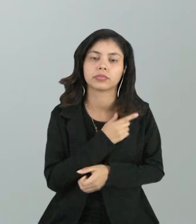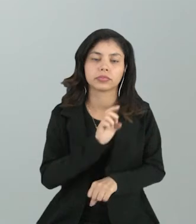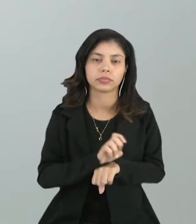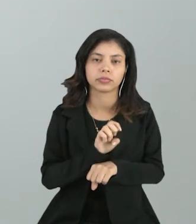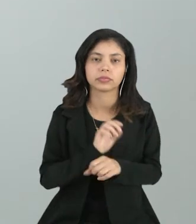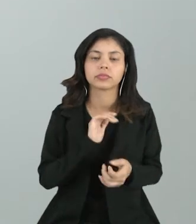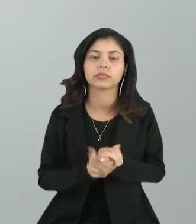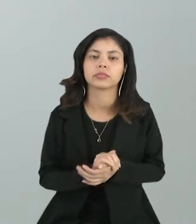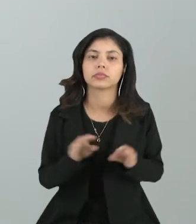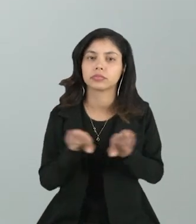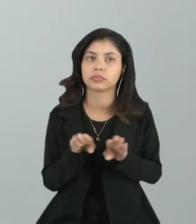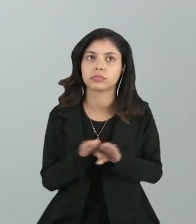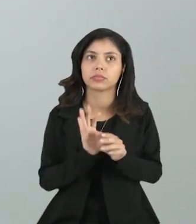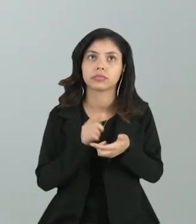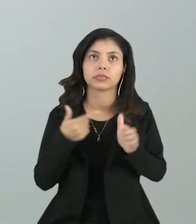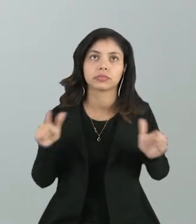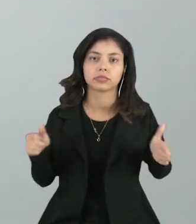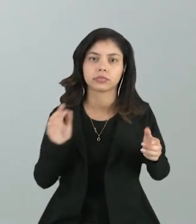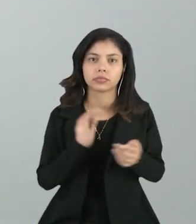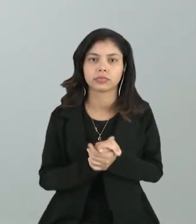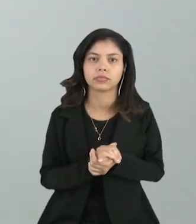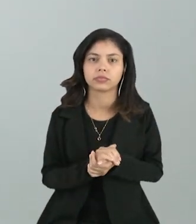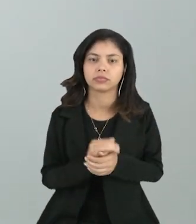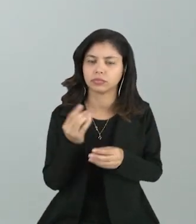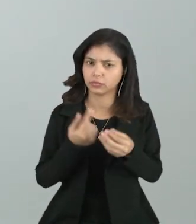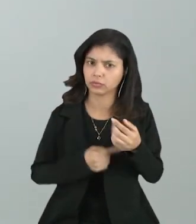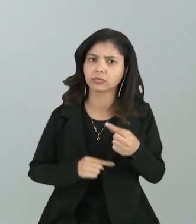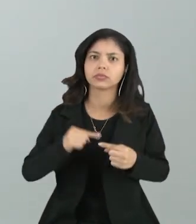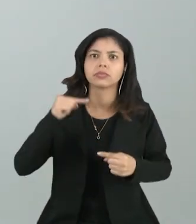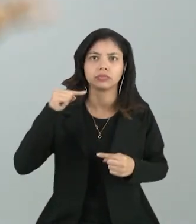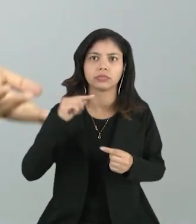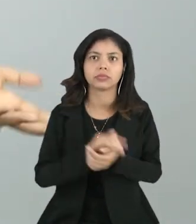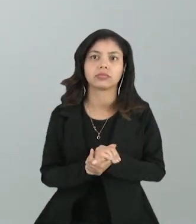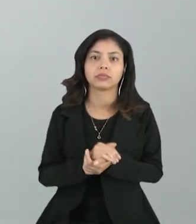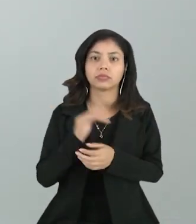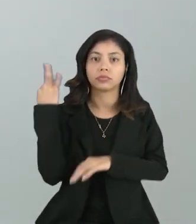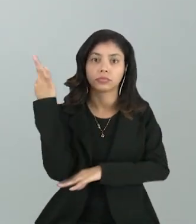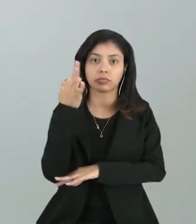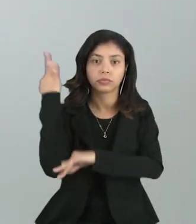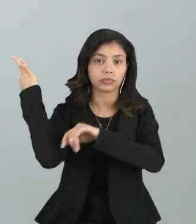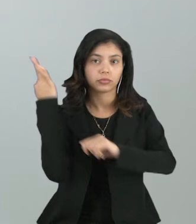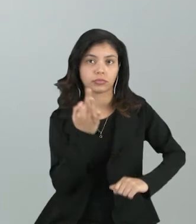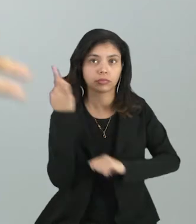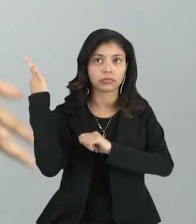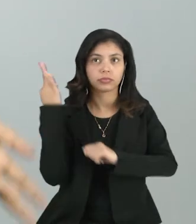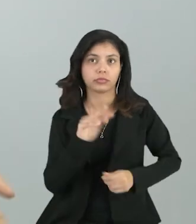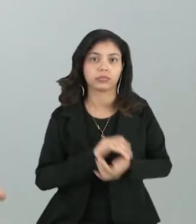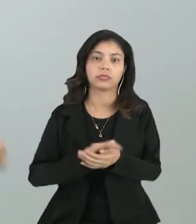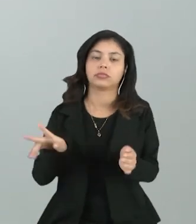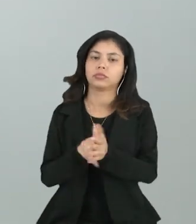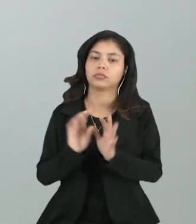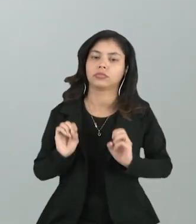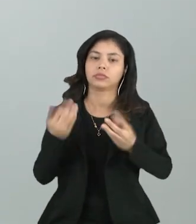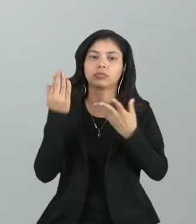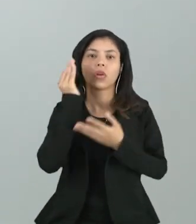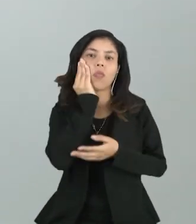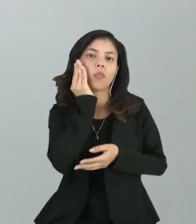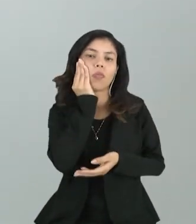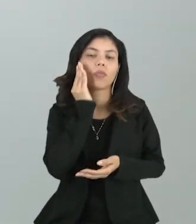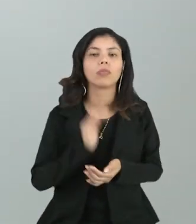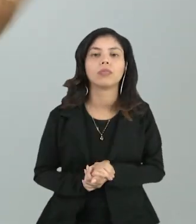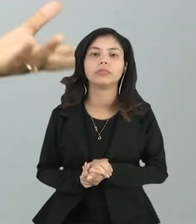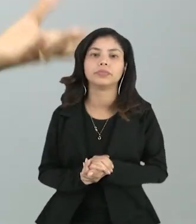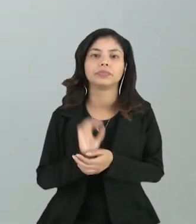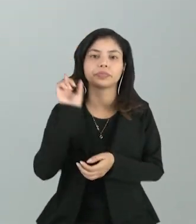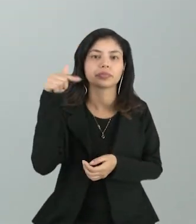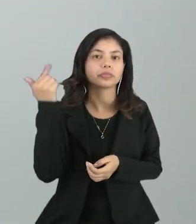estado, que eles são de grande relevância, né? Por exemplo, em Feijó nós temos a Festa do Açaí, nós temos